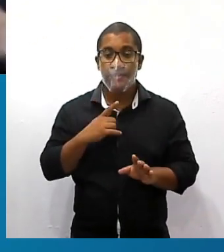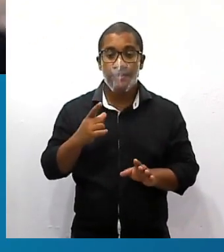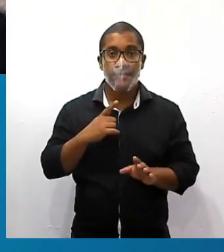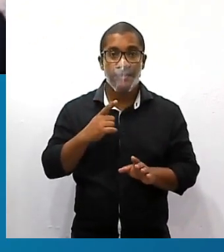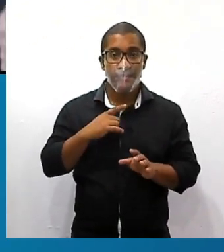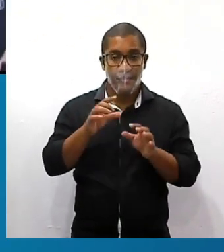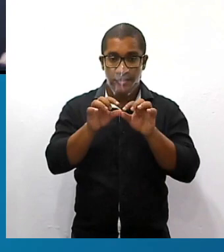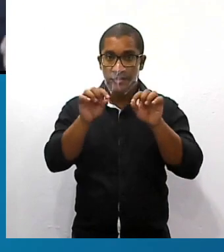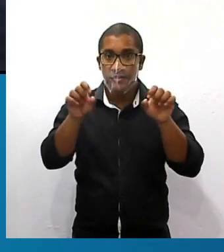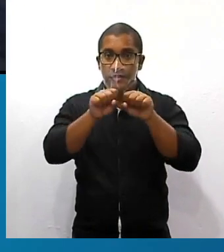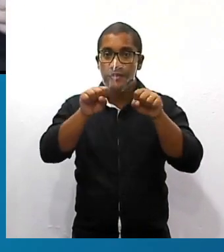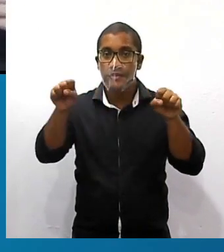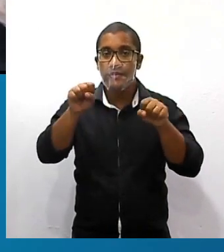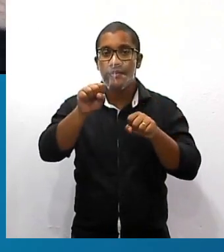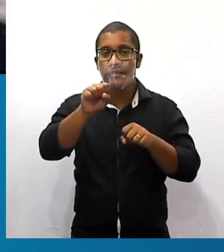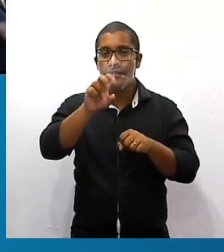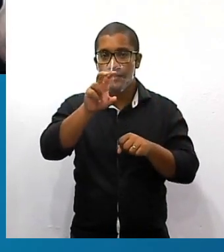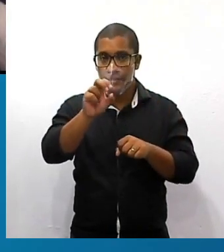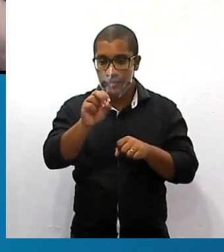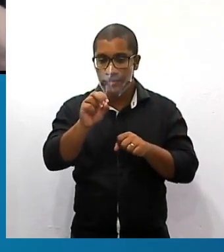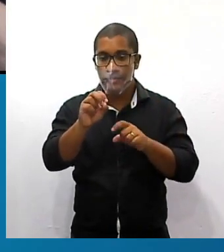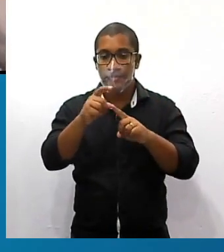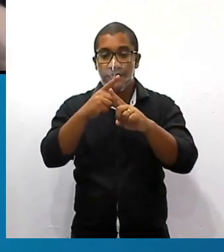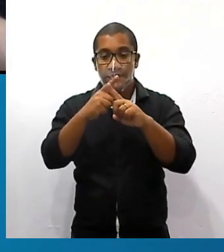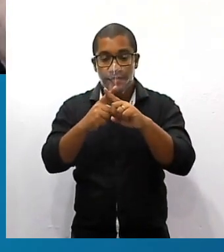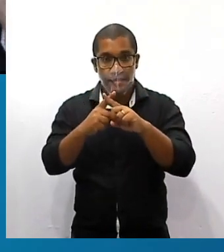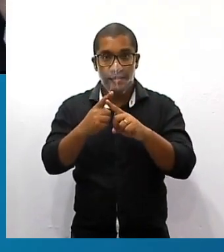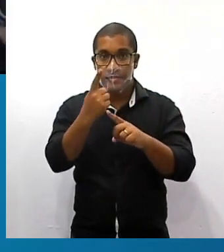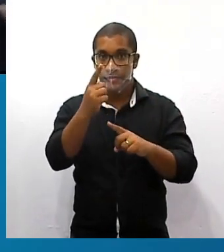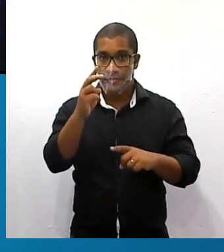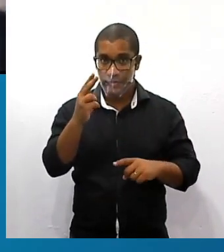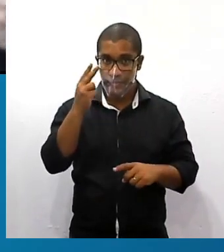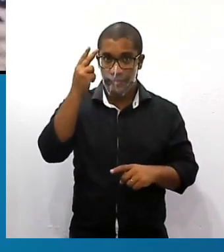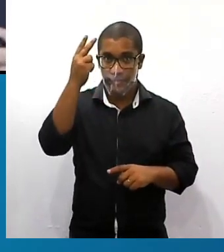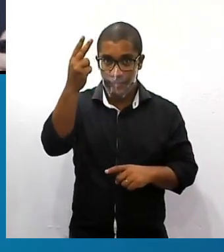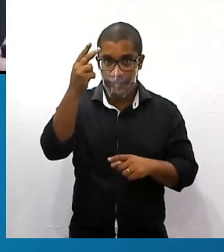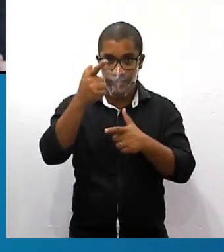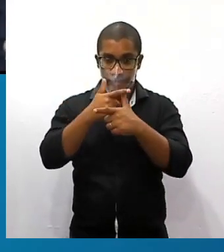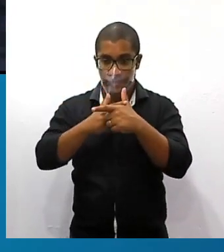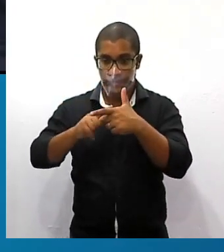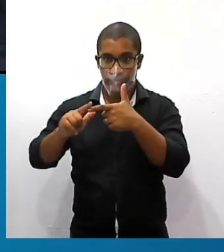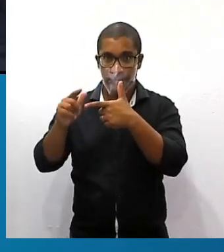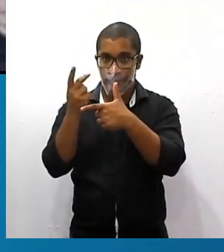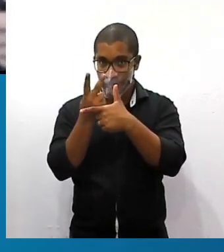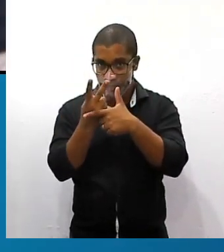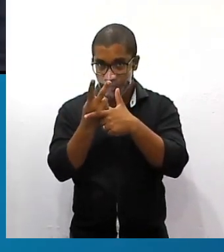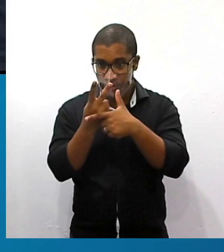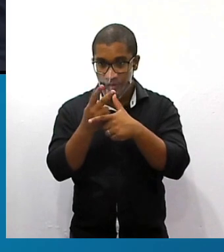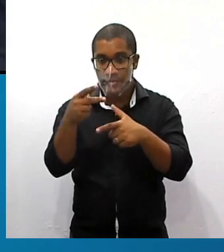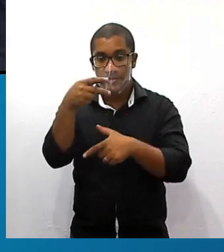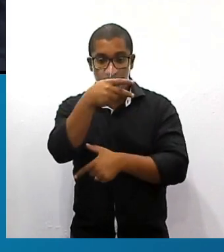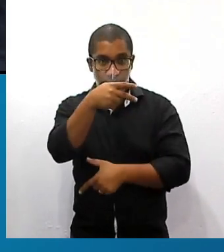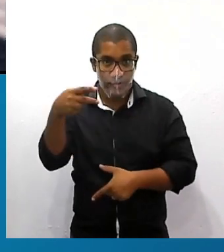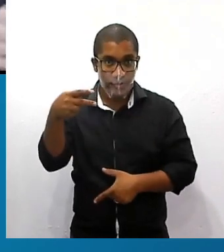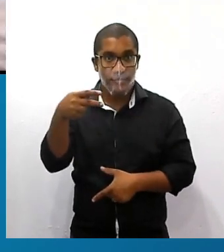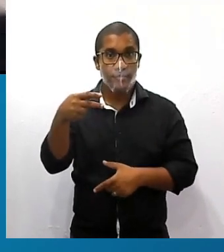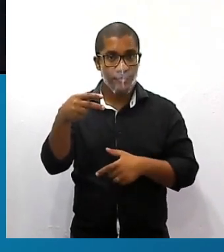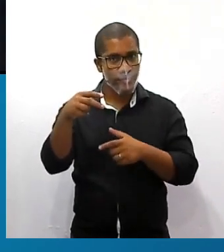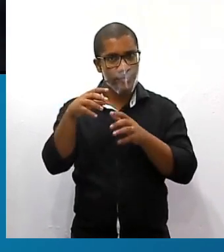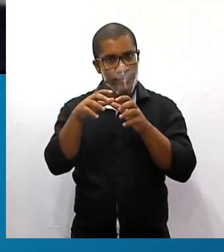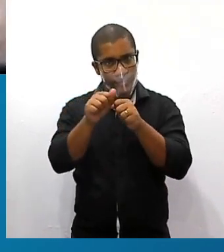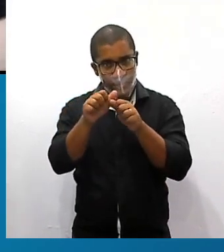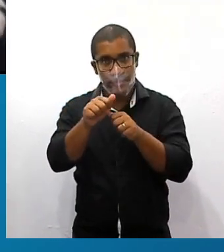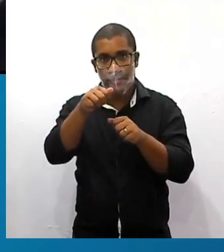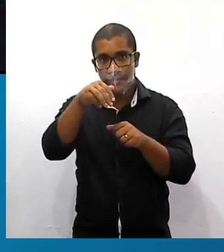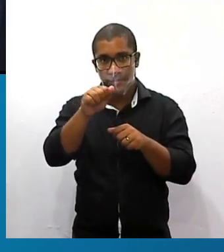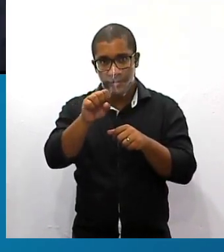elástica, que é 50, vezes a deformação 1² dividido por 2, igual a mesma massa, que a massa